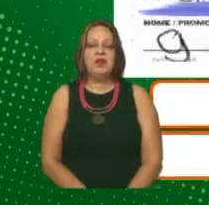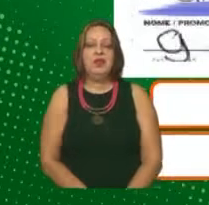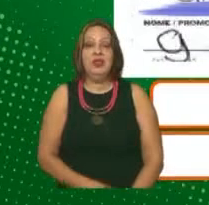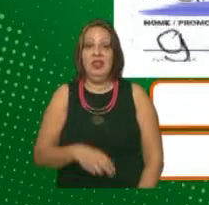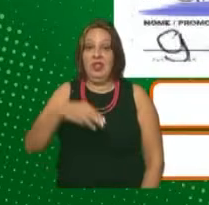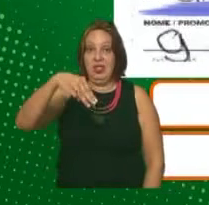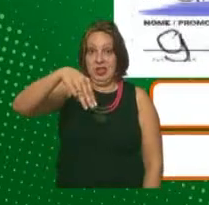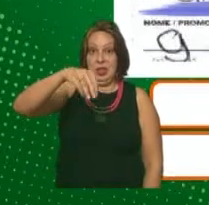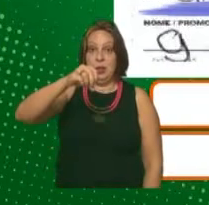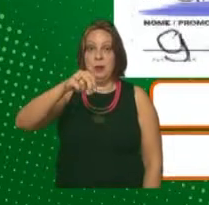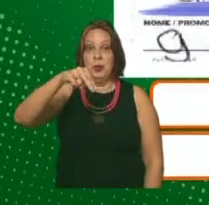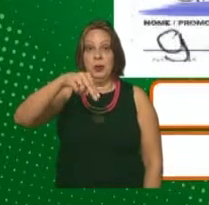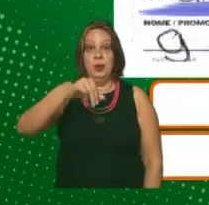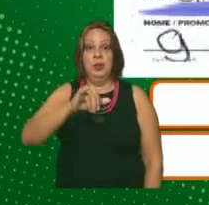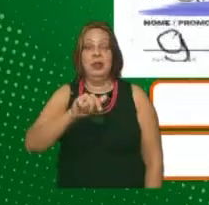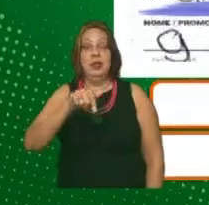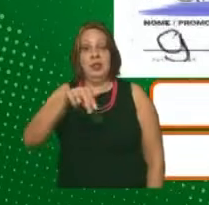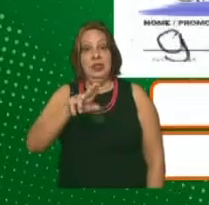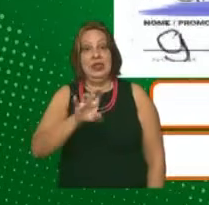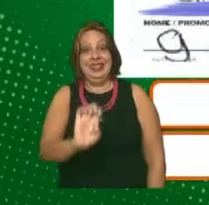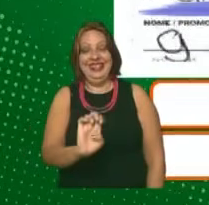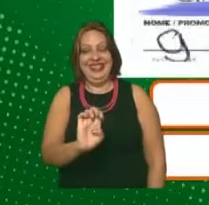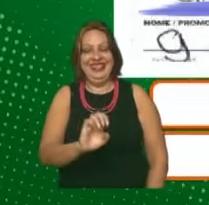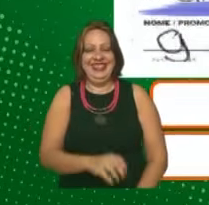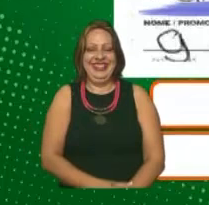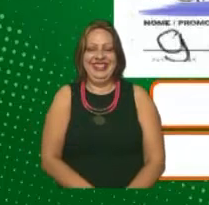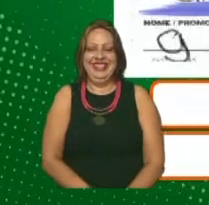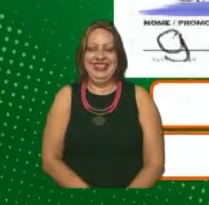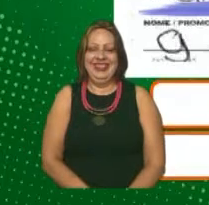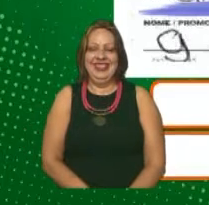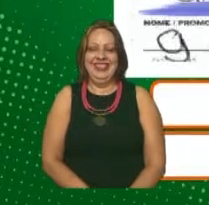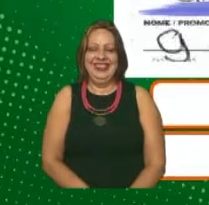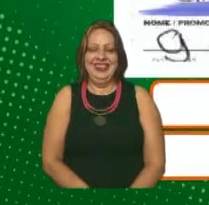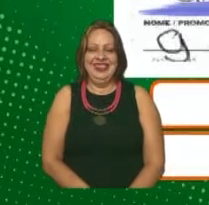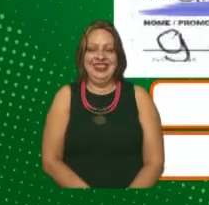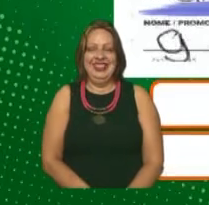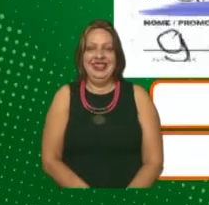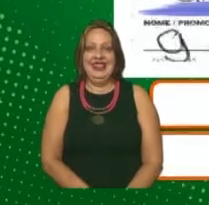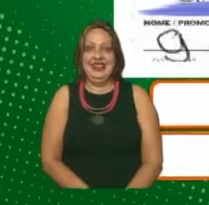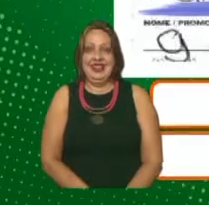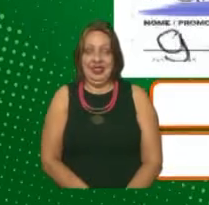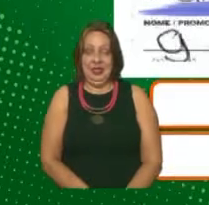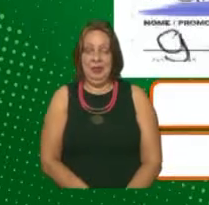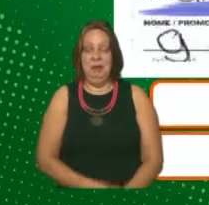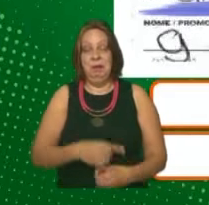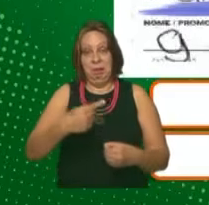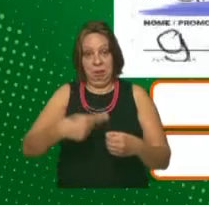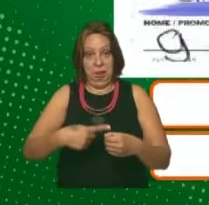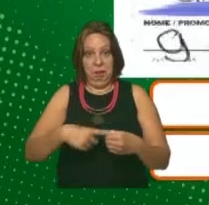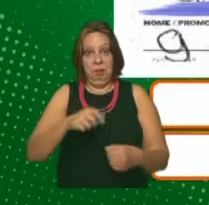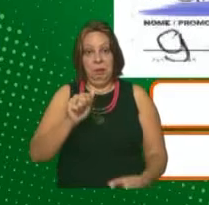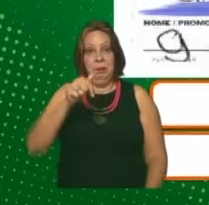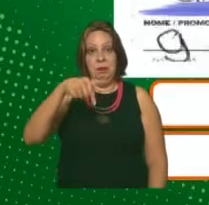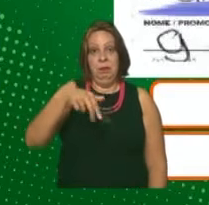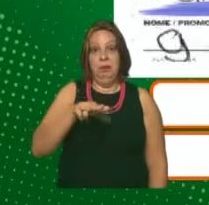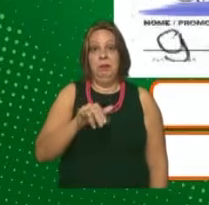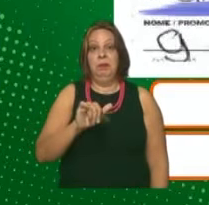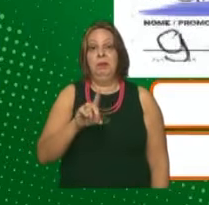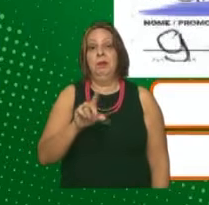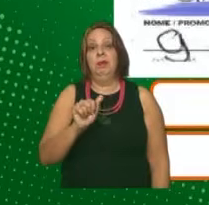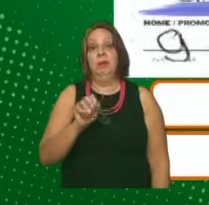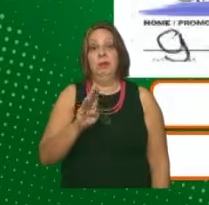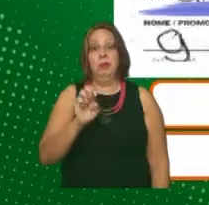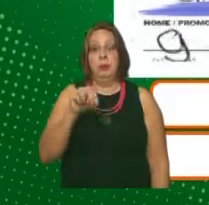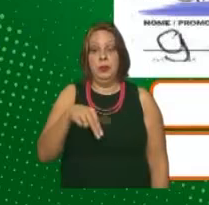a Monique. Olha só, Monique Regional aqui da BAN, certificado